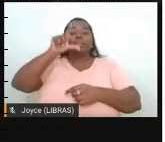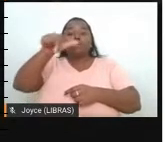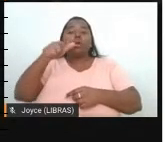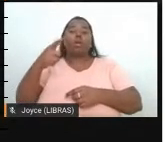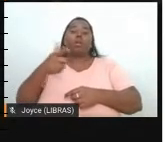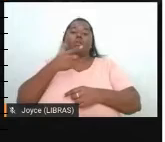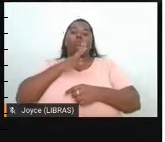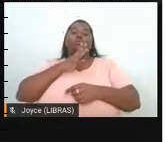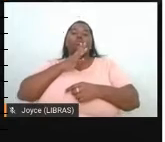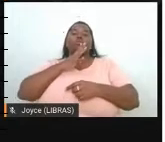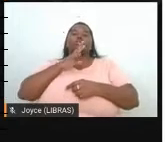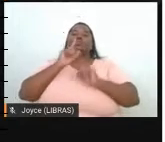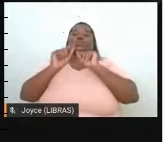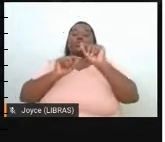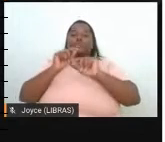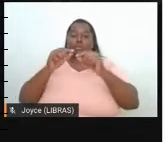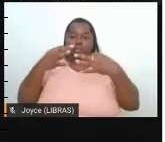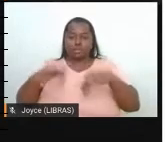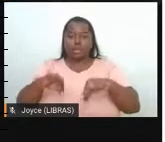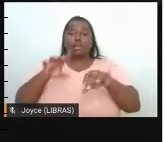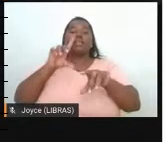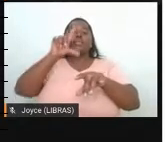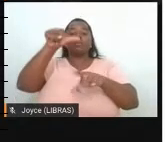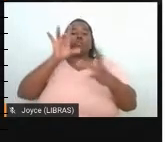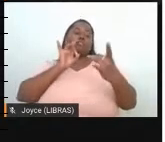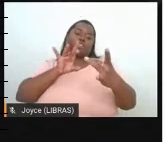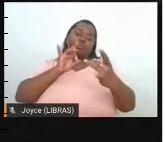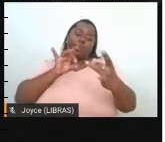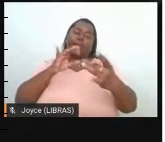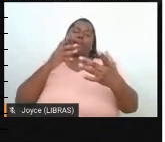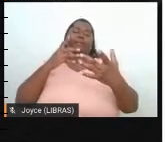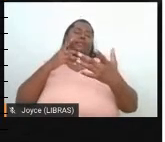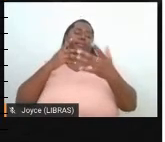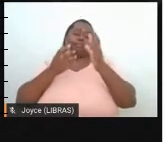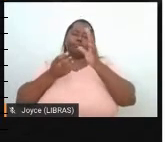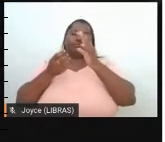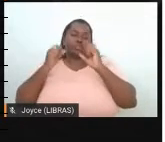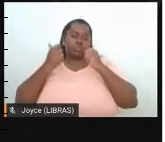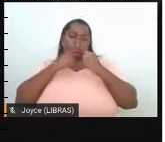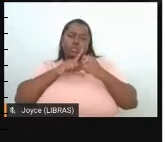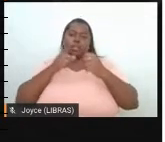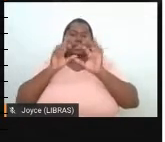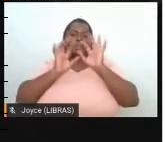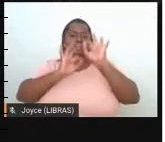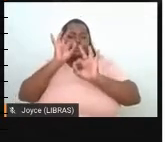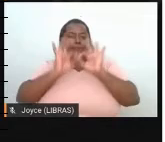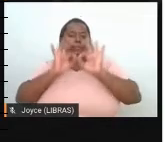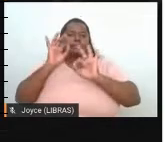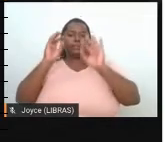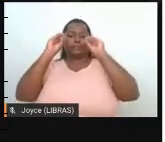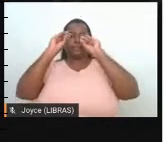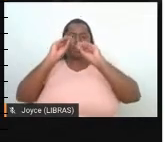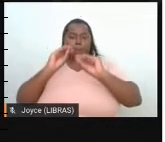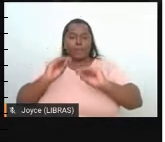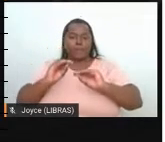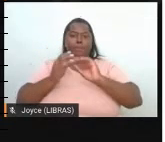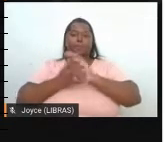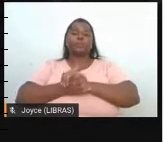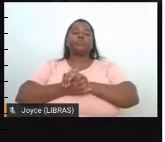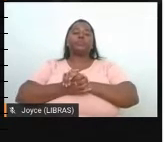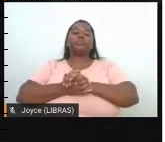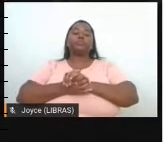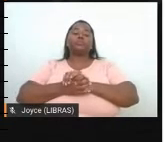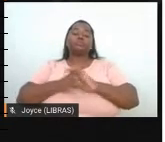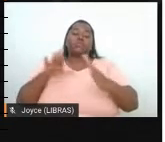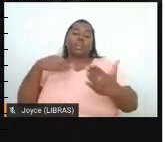feedbacks que foram elaborados. Era muito comum, é ainda muito comum,